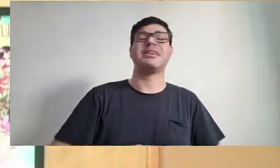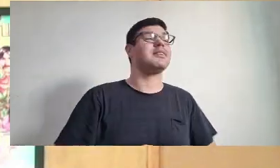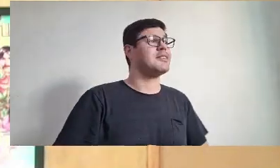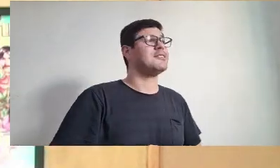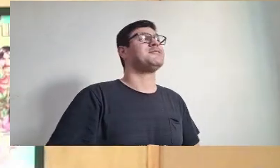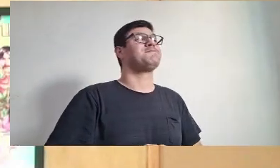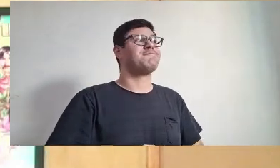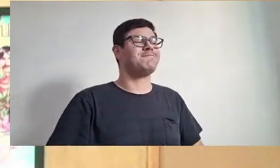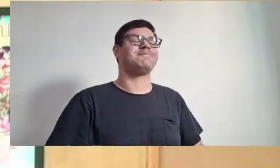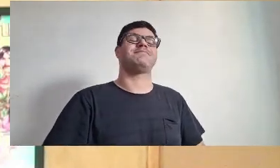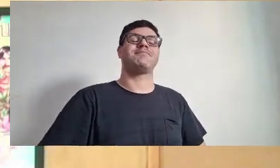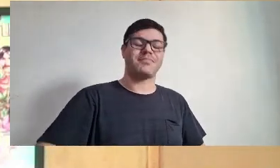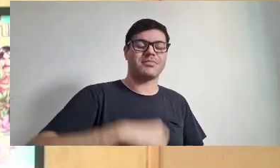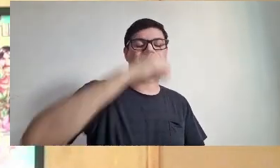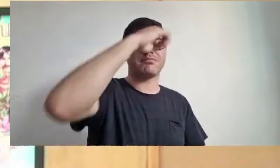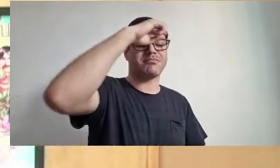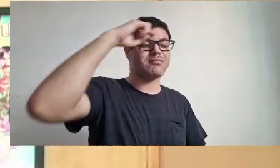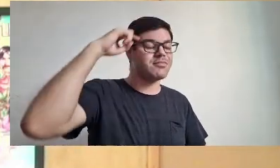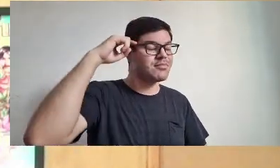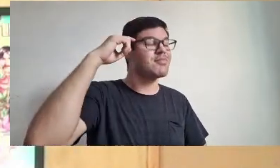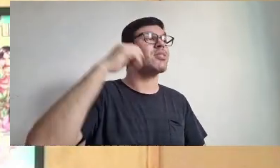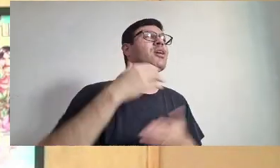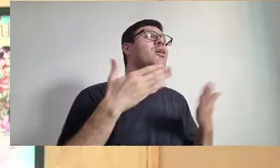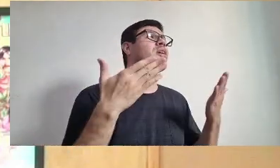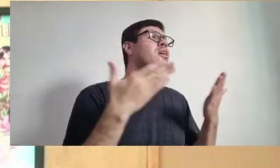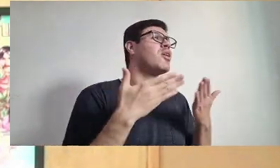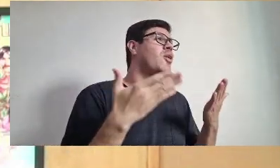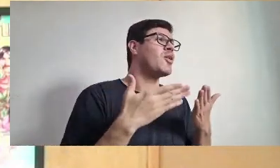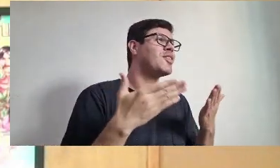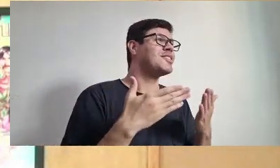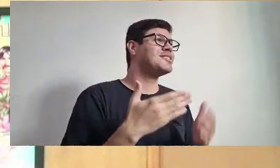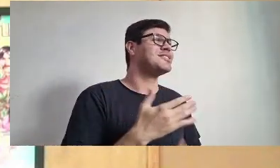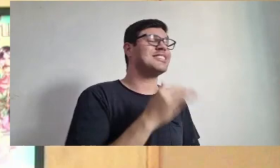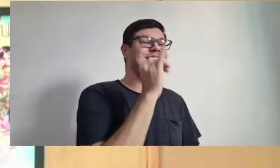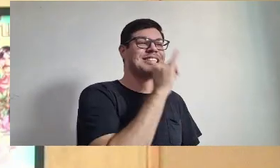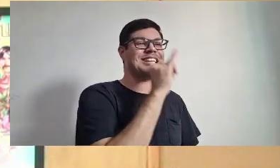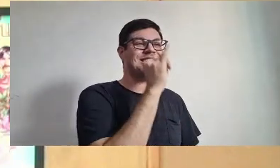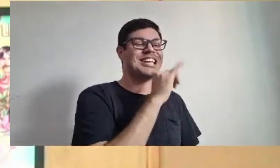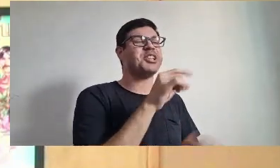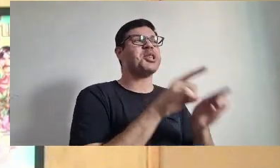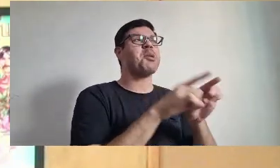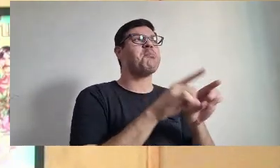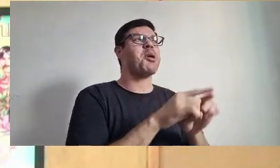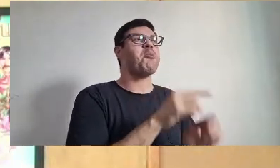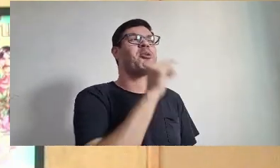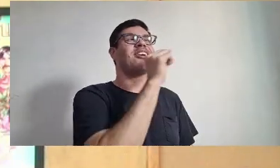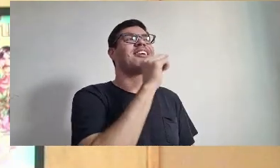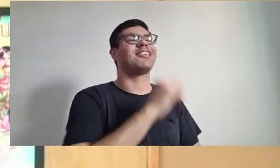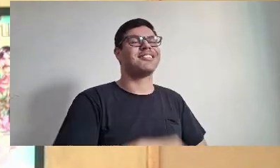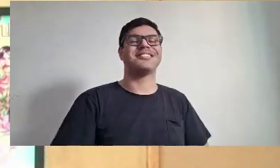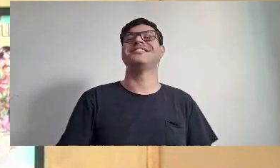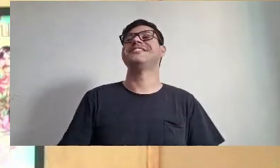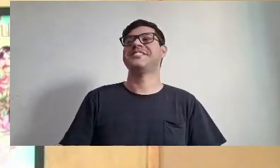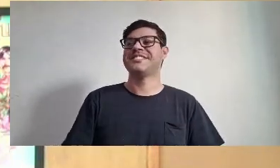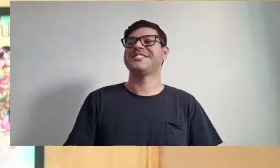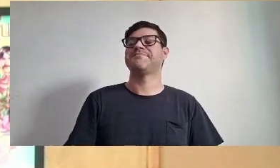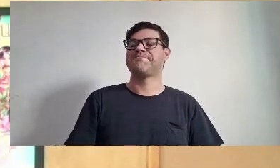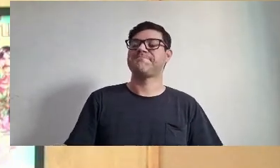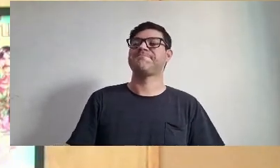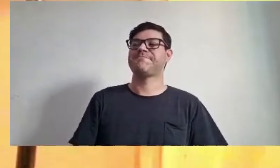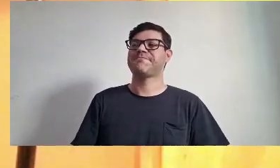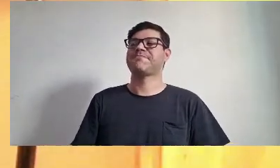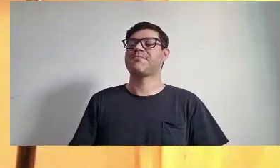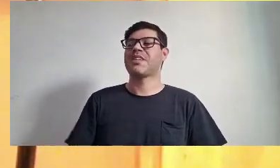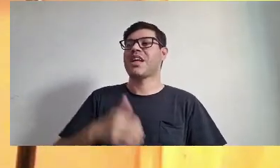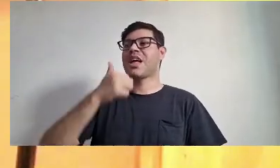vocabulário dormente. Atualmente mi piace parlare italiano. Me gusta. Não, esse é o espanhol. A minha